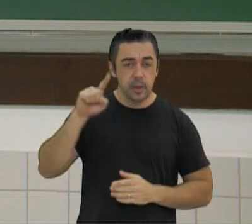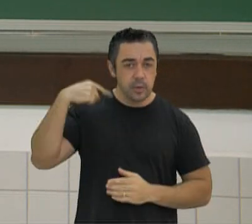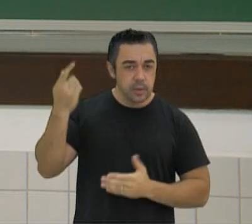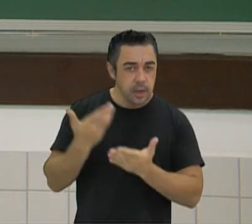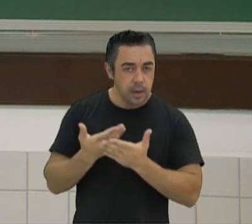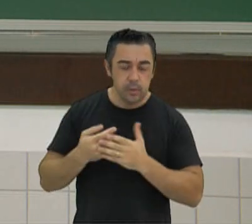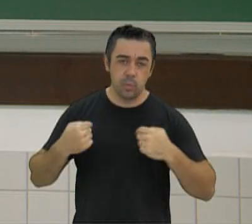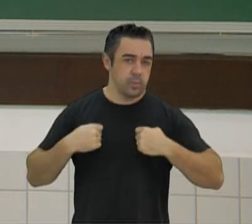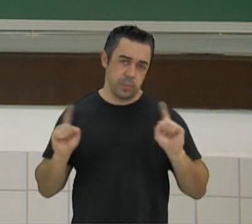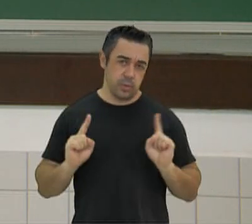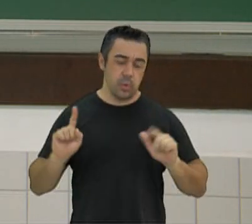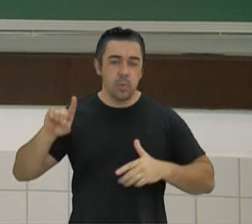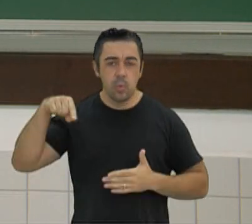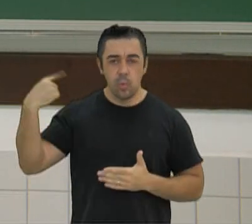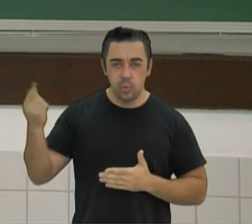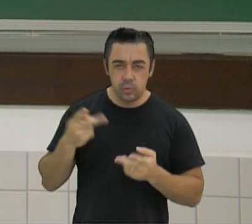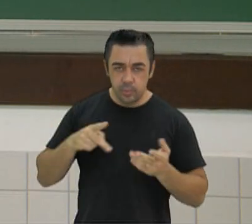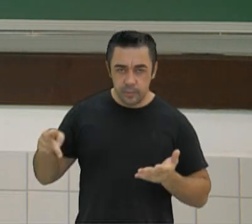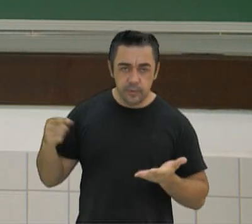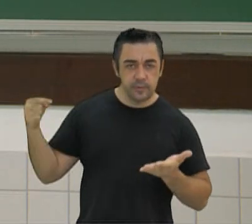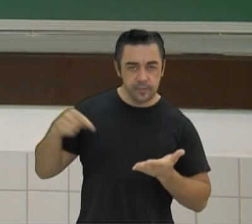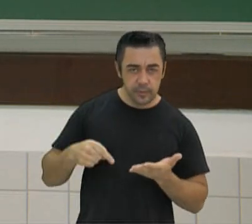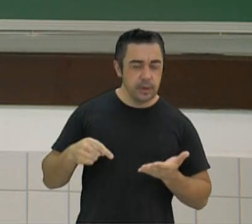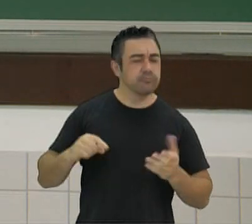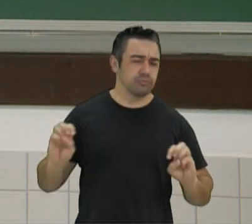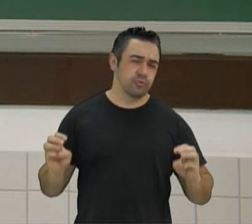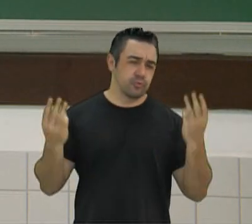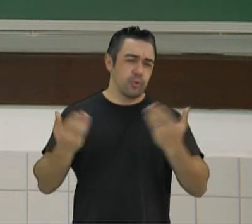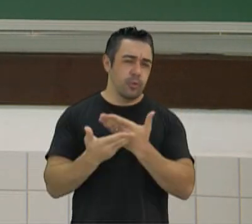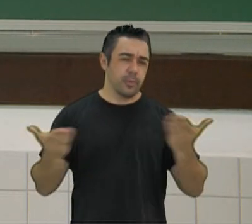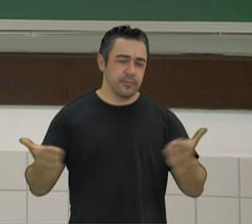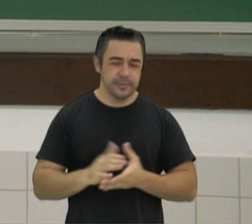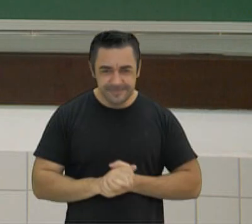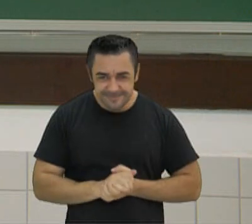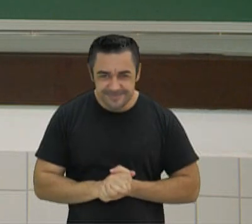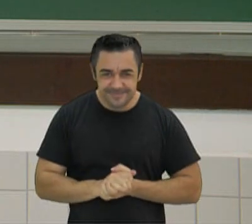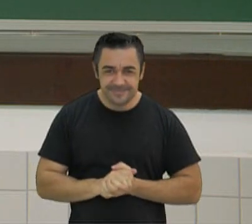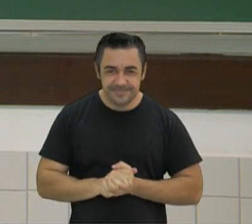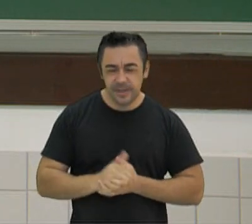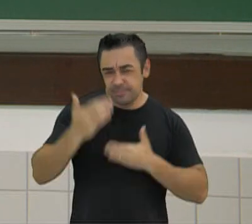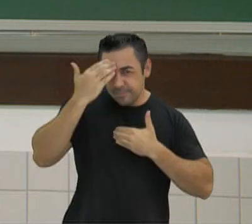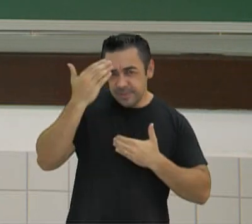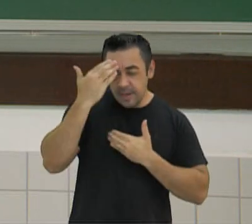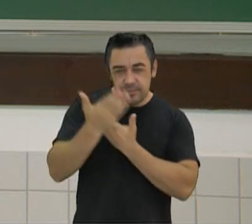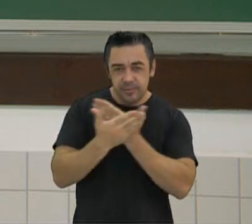vai ser comigo, mas algum outro professor vai vir aqui e vai dar um show de aula para vocês também. Legal?